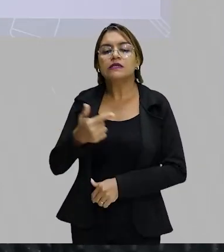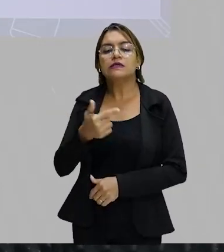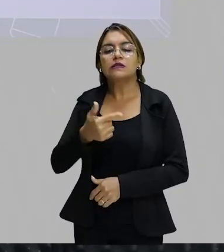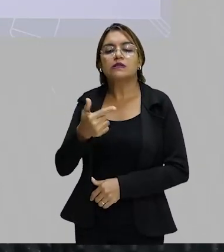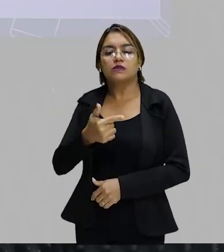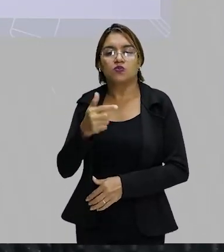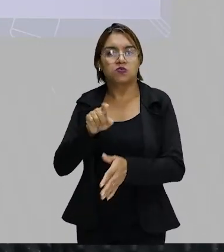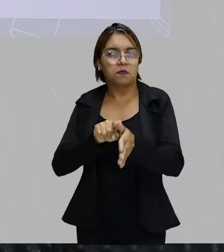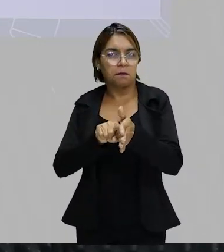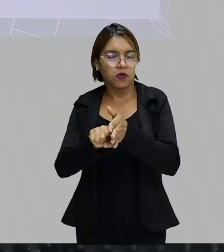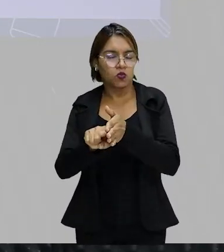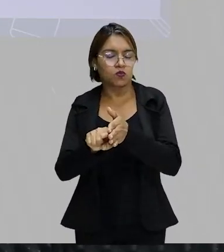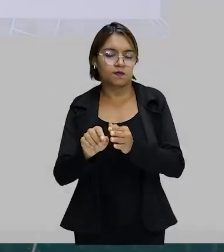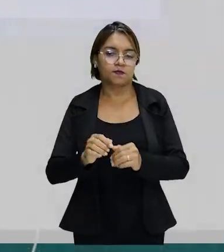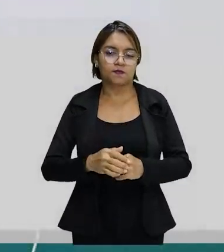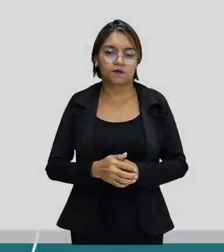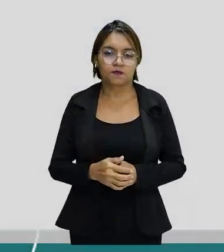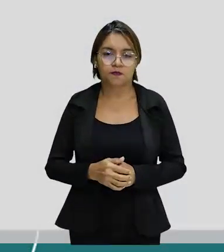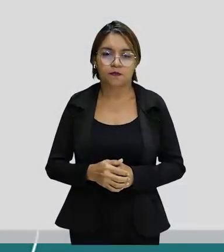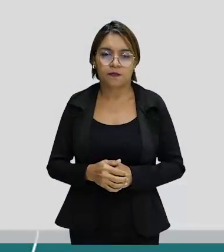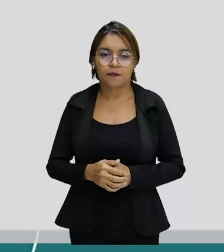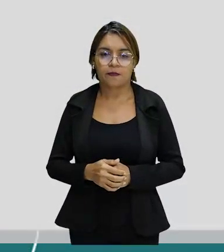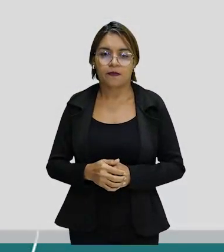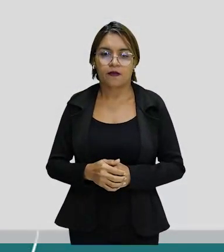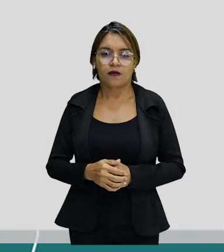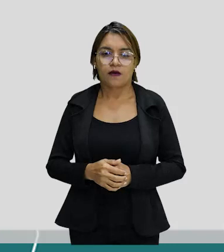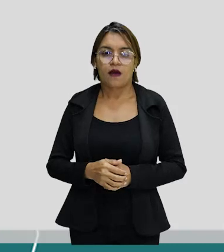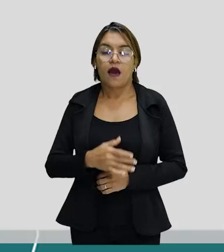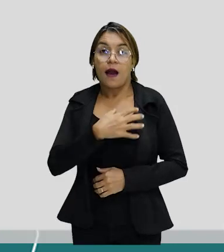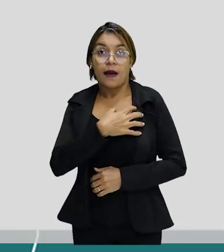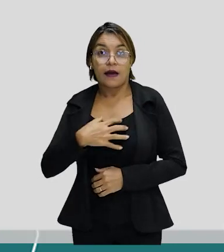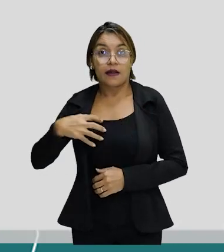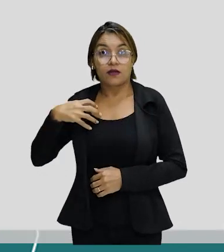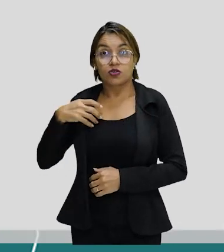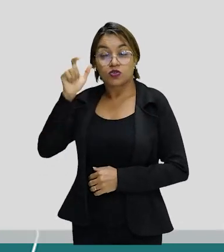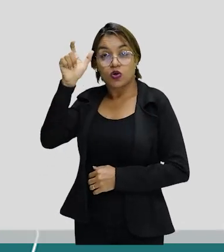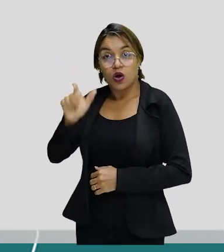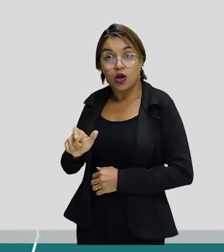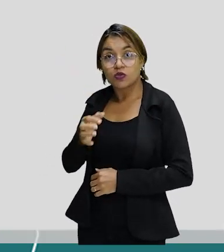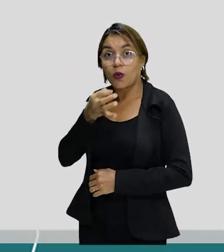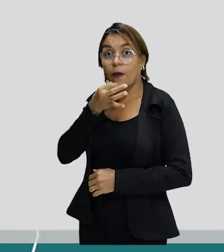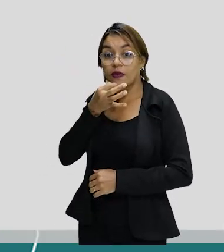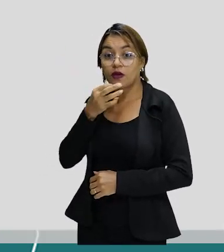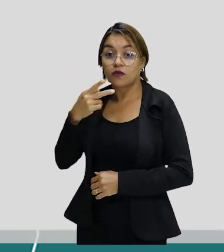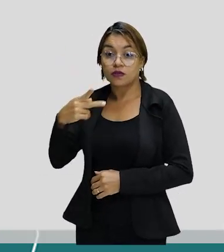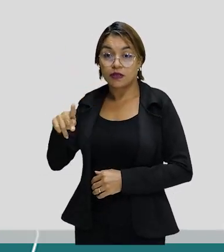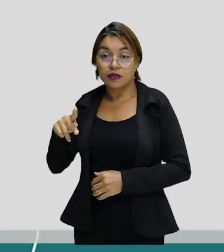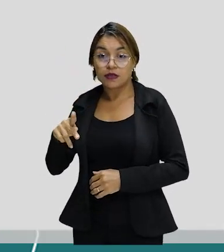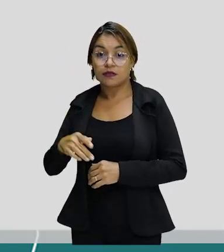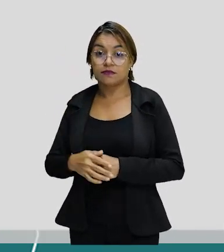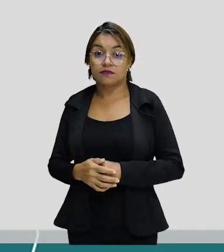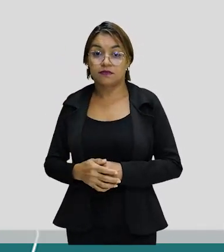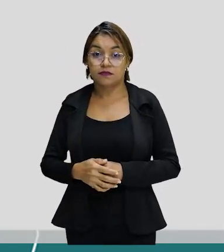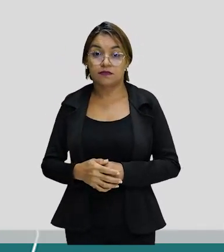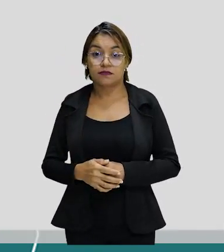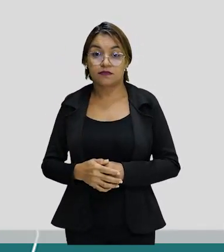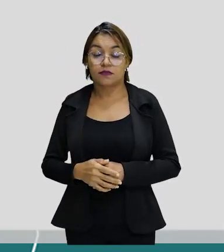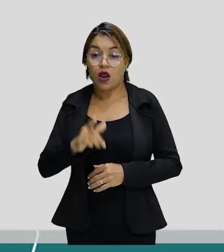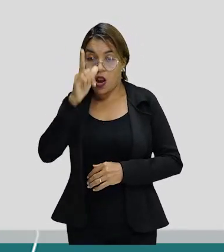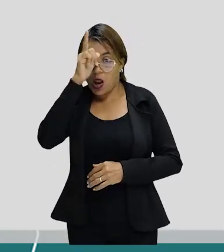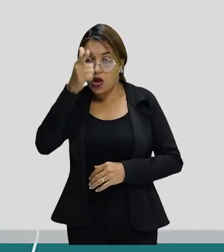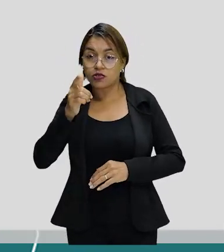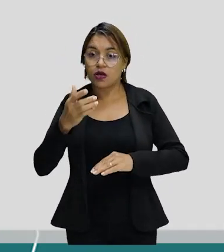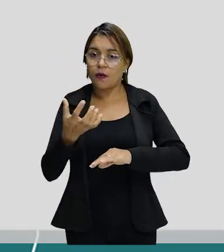vamos aqui à segunda questão. Segundo Aristóteles, a lógica era uma disciplina de natureza filosófica, organizando-se a partir de uma